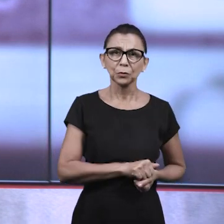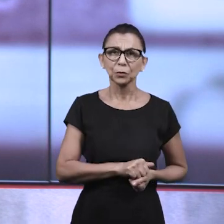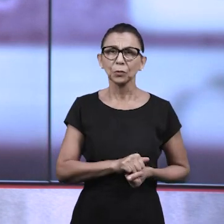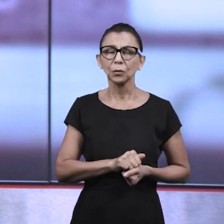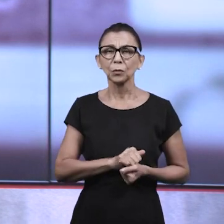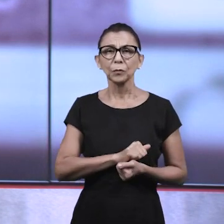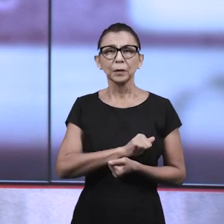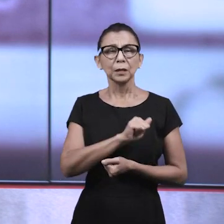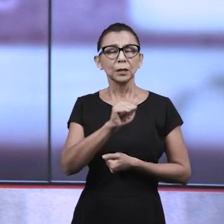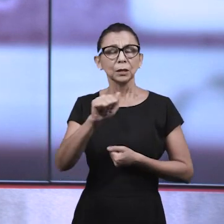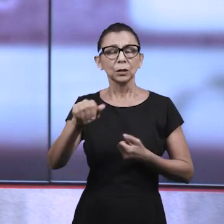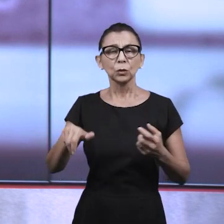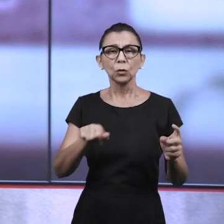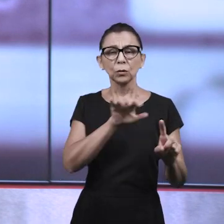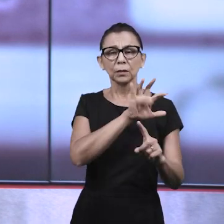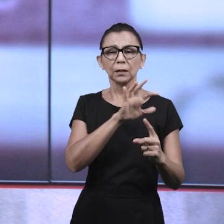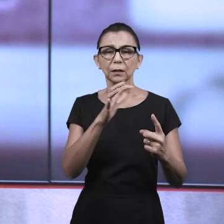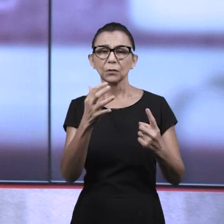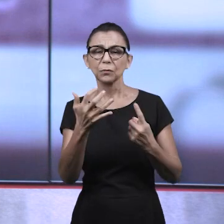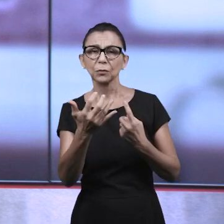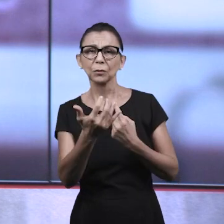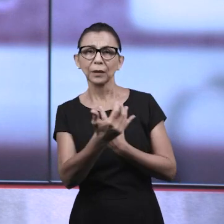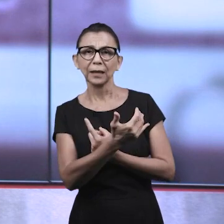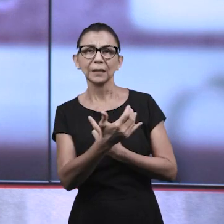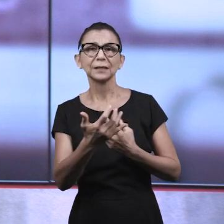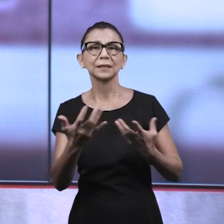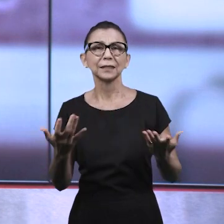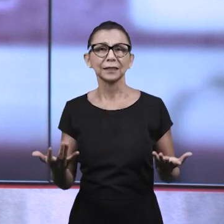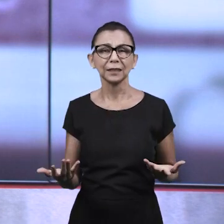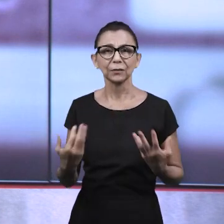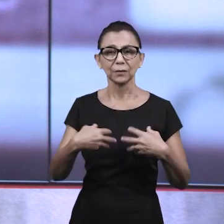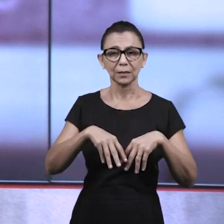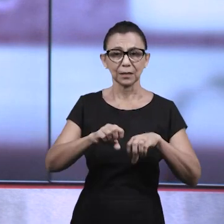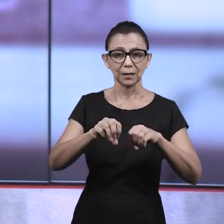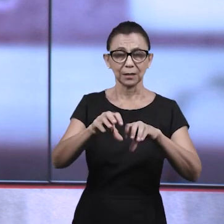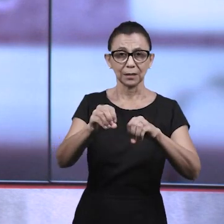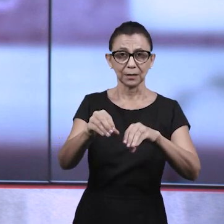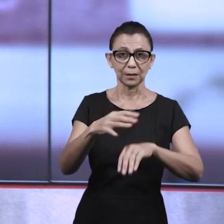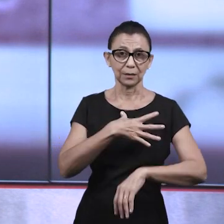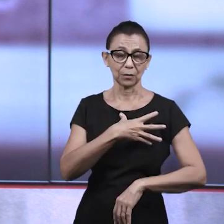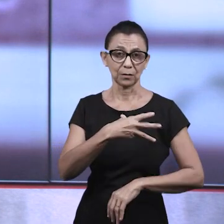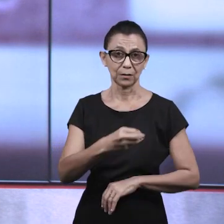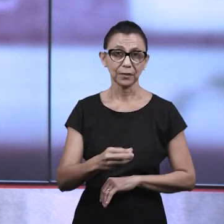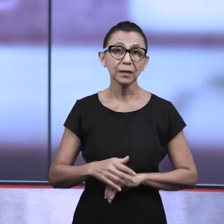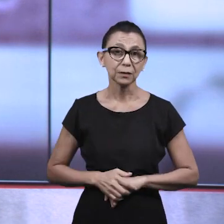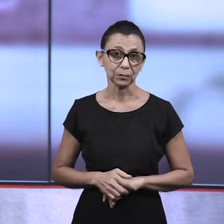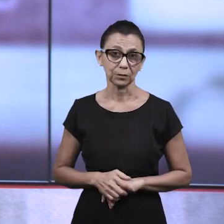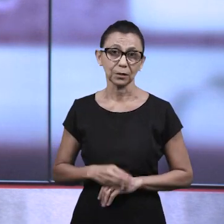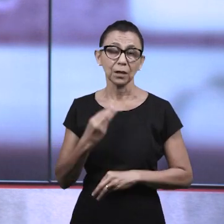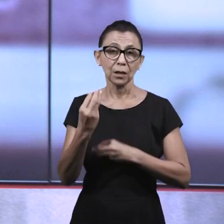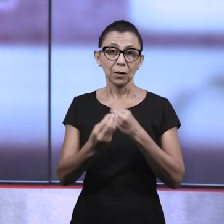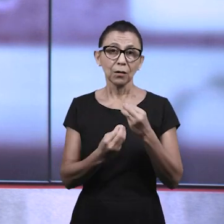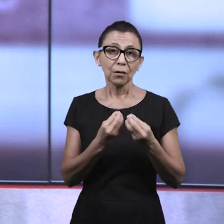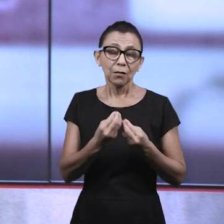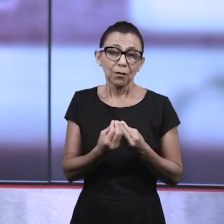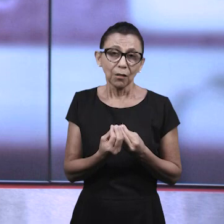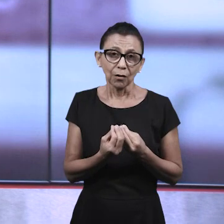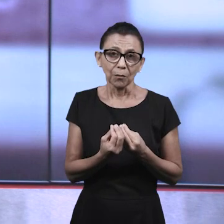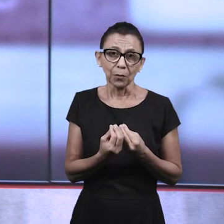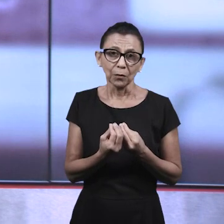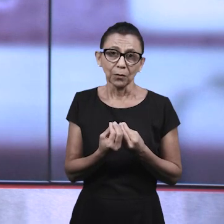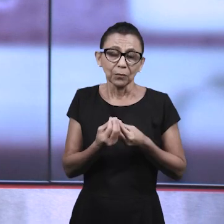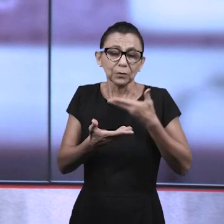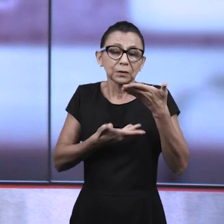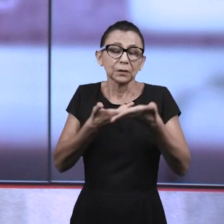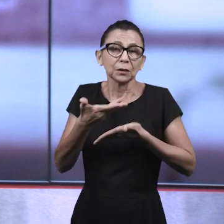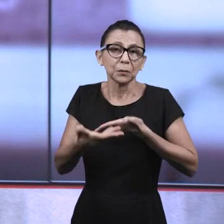pais, com a sua entonação, com a tonalidade emocional e seus valores. Isso significa que